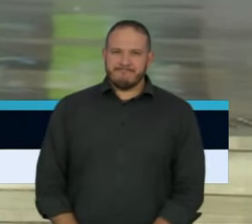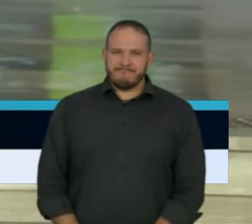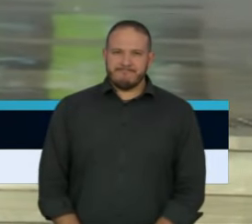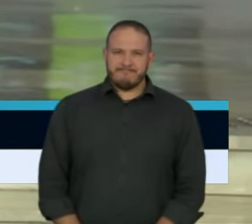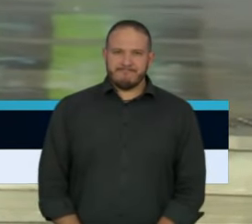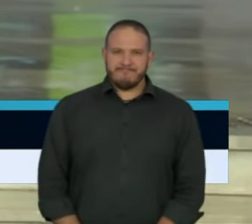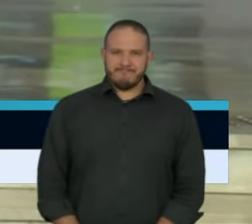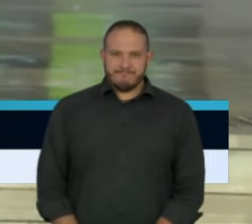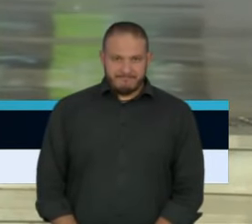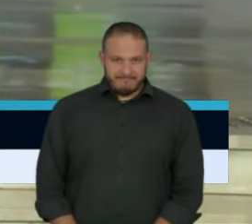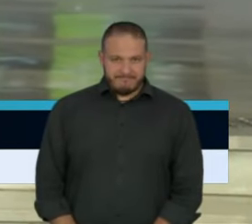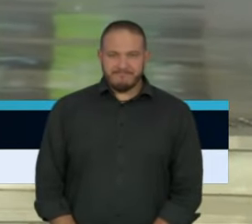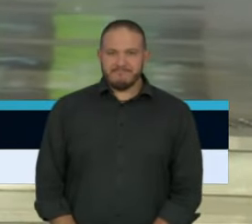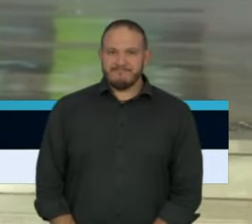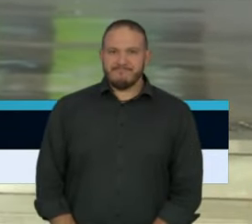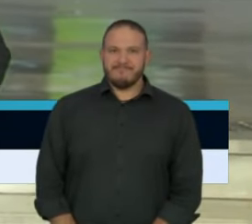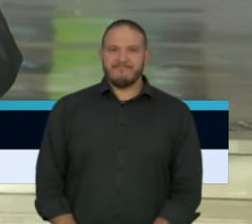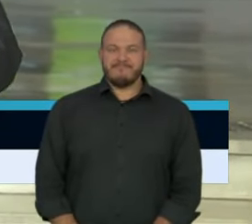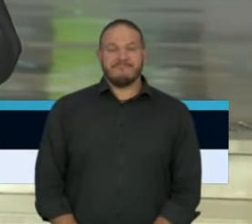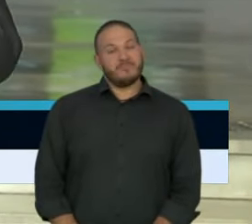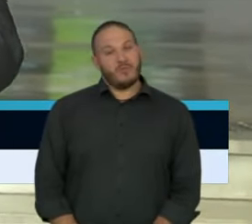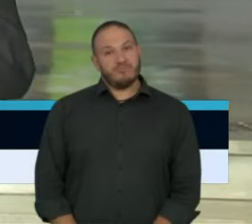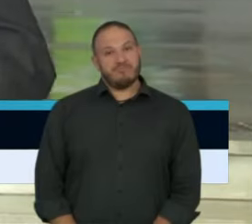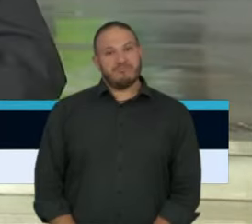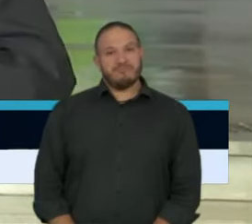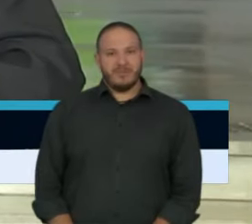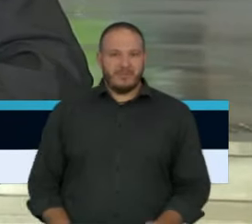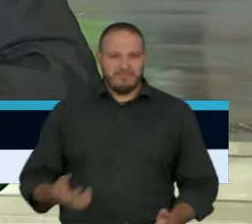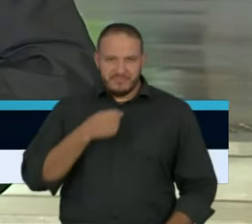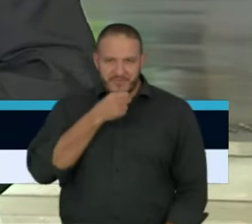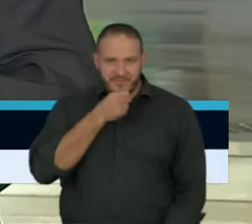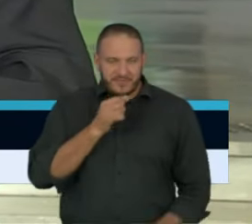não está passando. Bom, eu vou falando aqui.